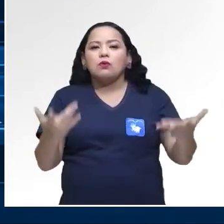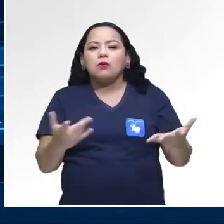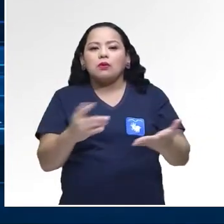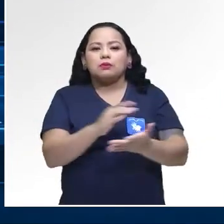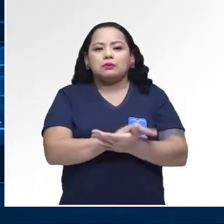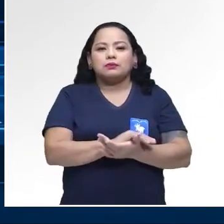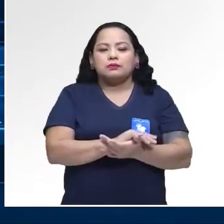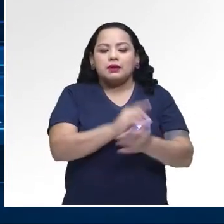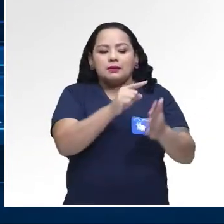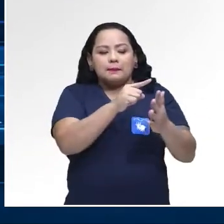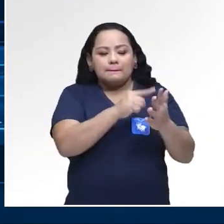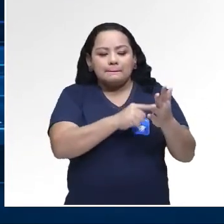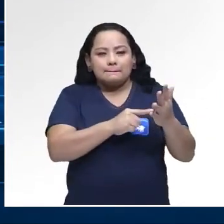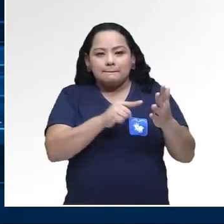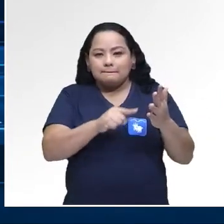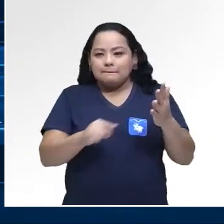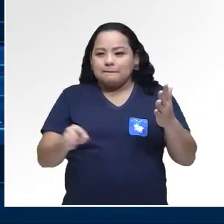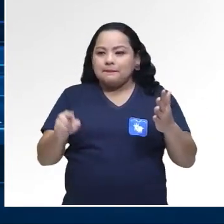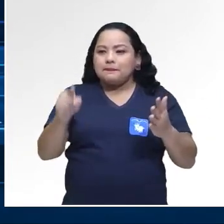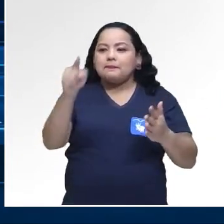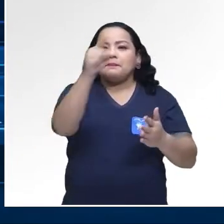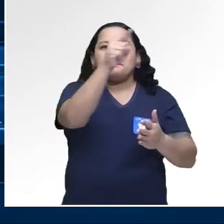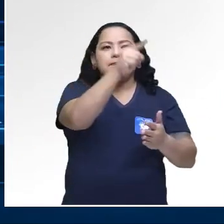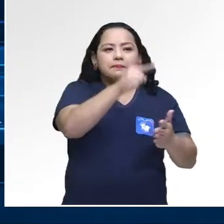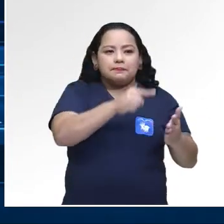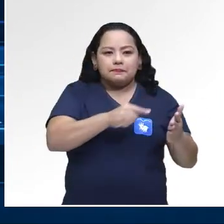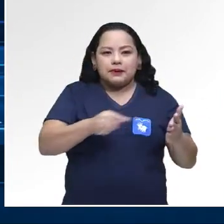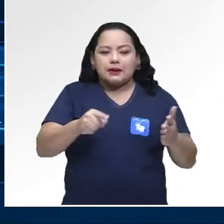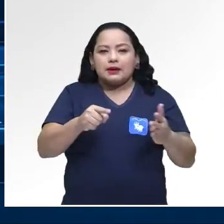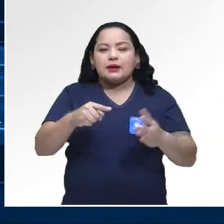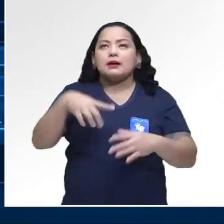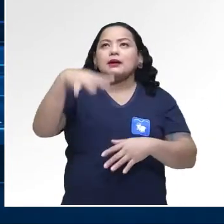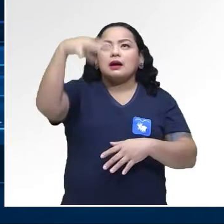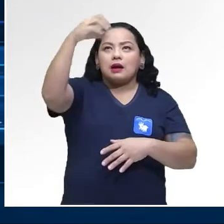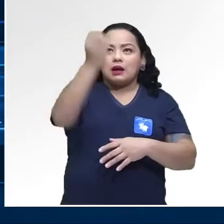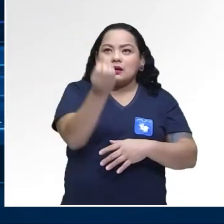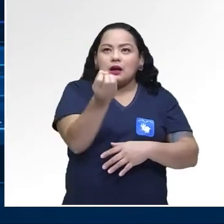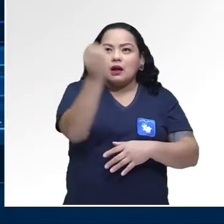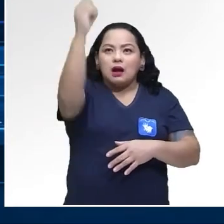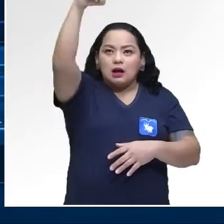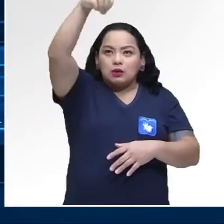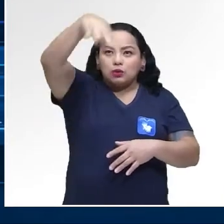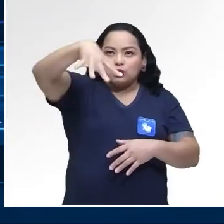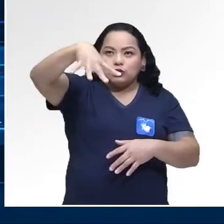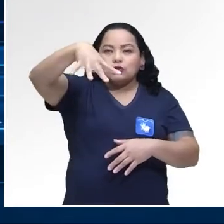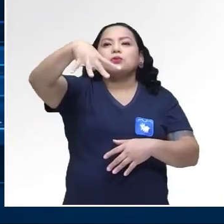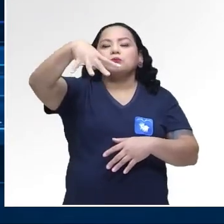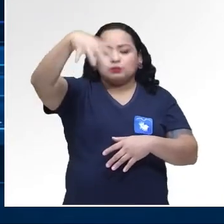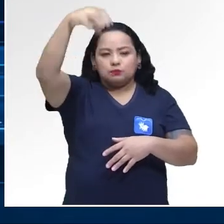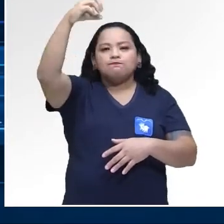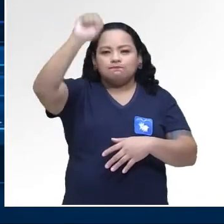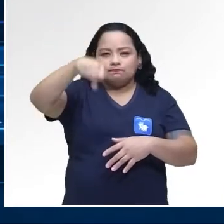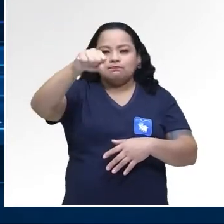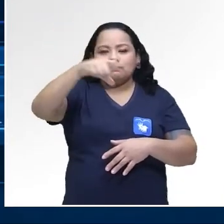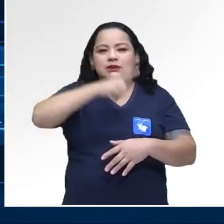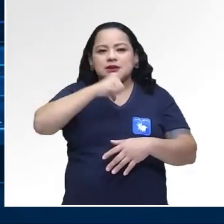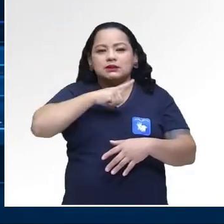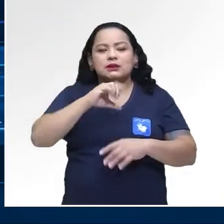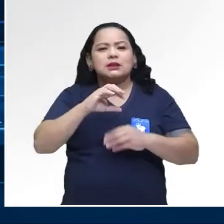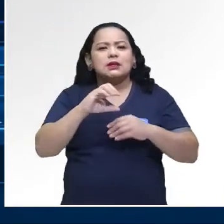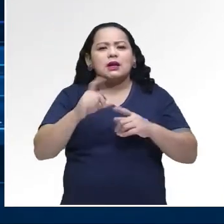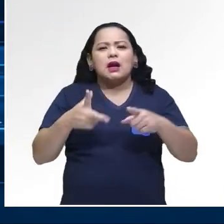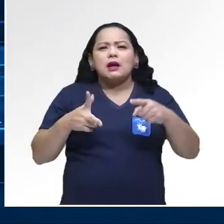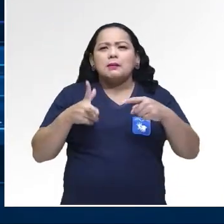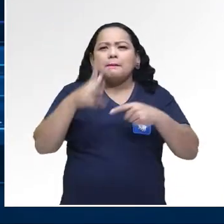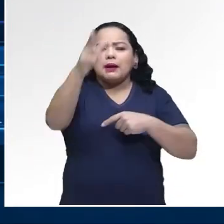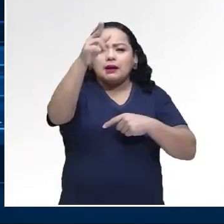esse circuito para que chegue aqui na minha lâmpada e ela acenda, né? Ela fica acesa. Se acontecer um corte desse